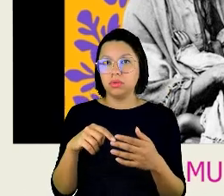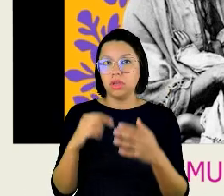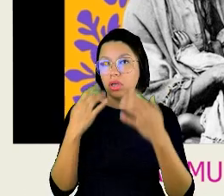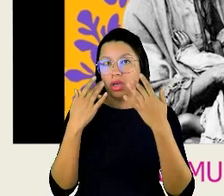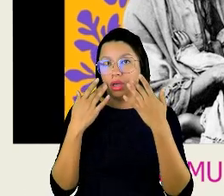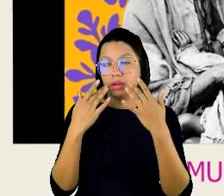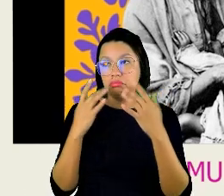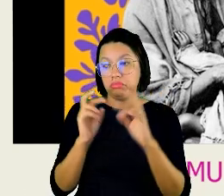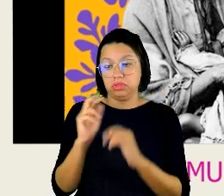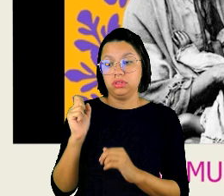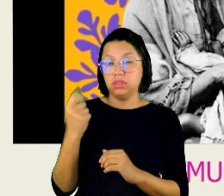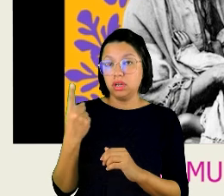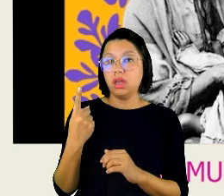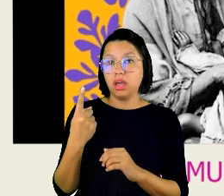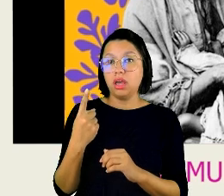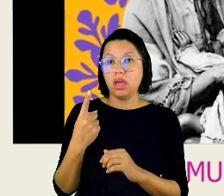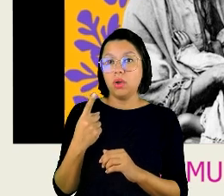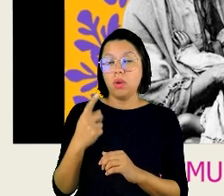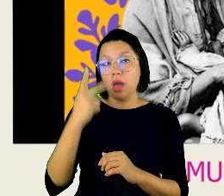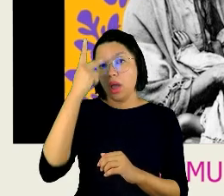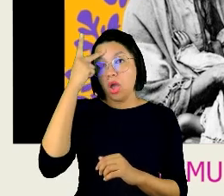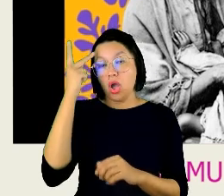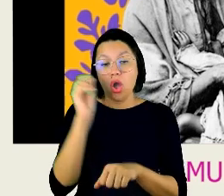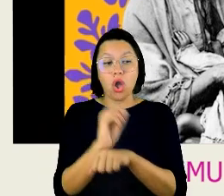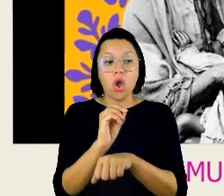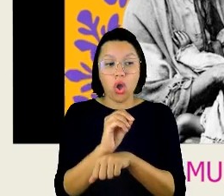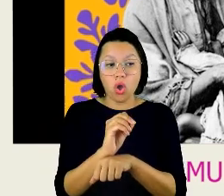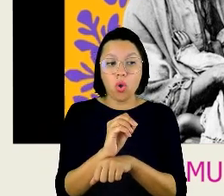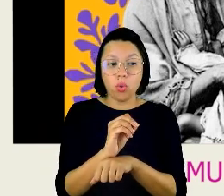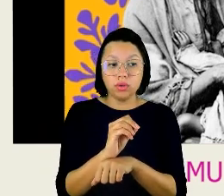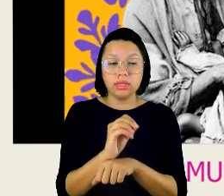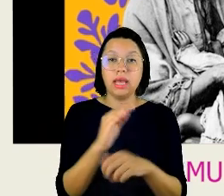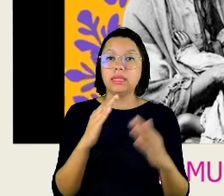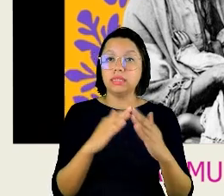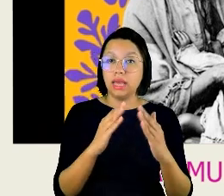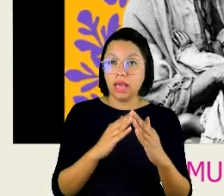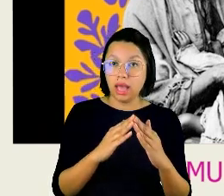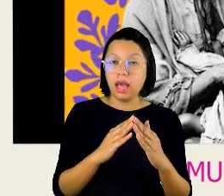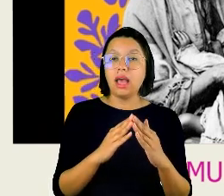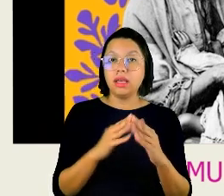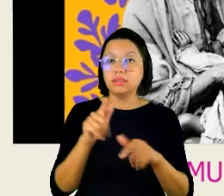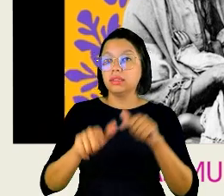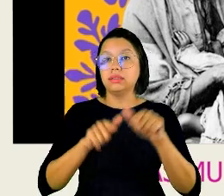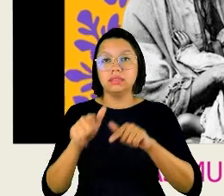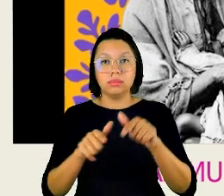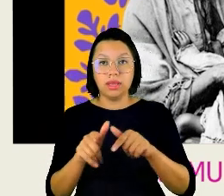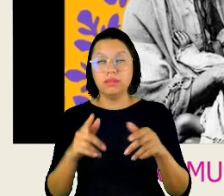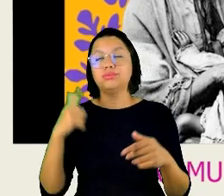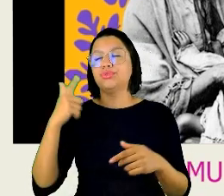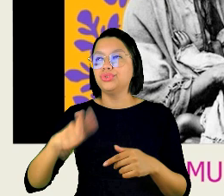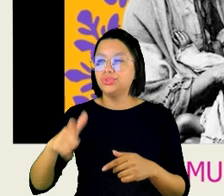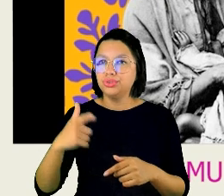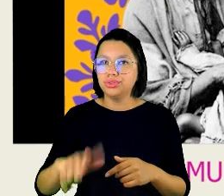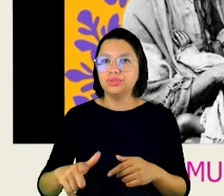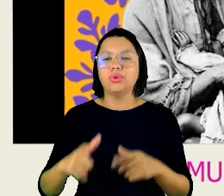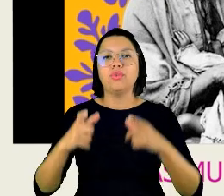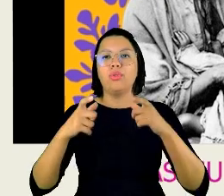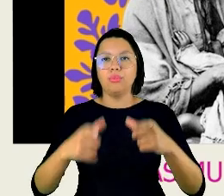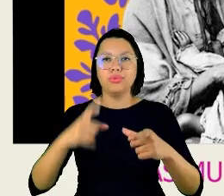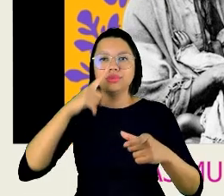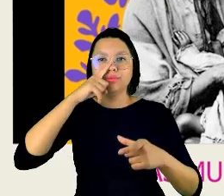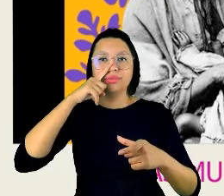assumir o papel de cuidar da sua casa e dos filhos e garantir o sustento da família. Então, ela, de novo, está numa posição vulnerável, em que ela tem a possibilidade de